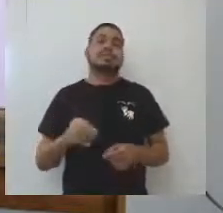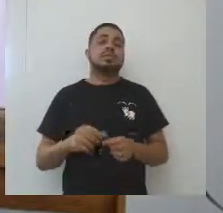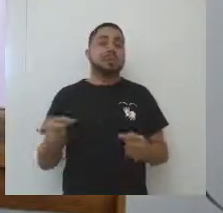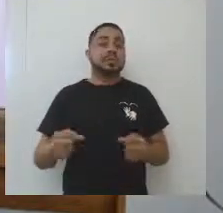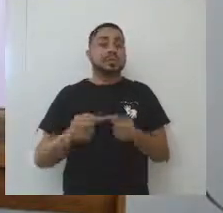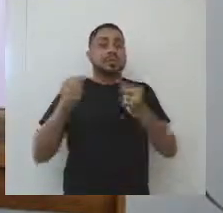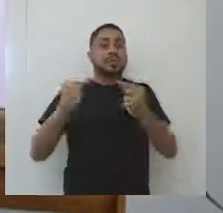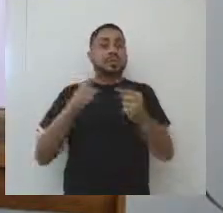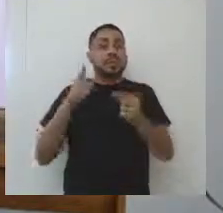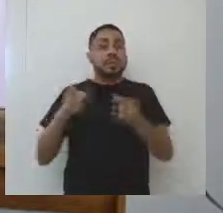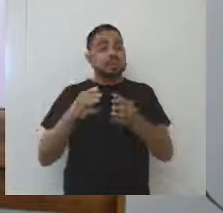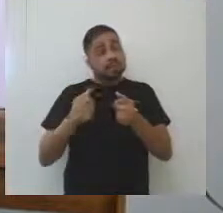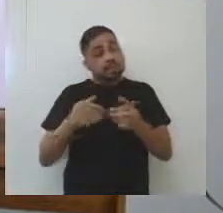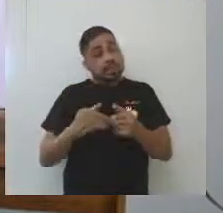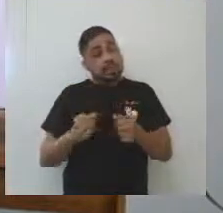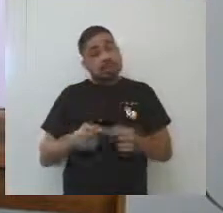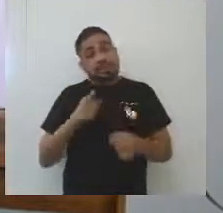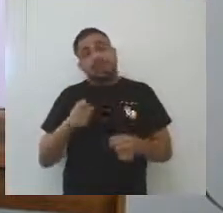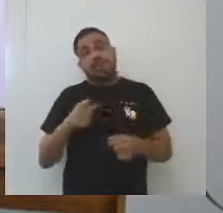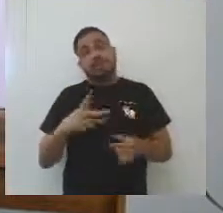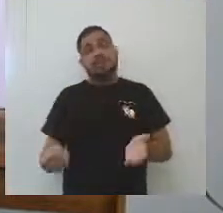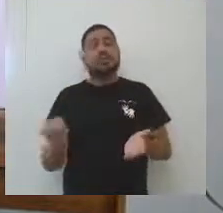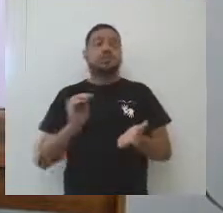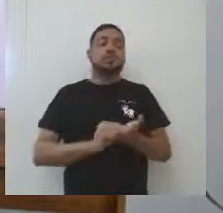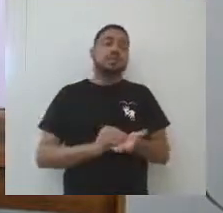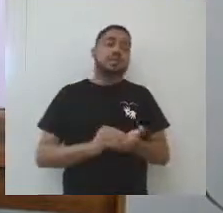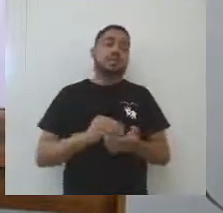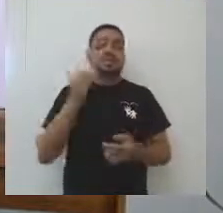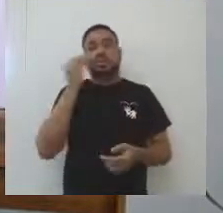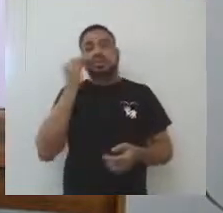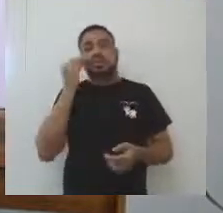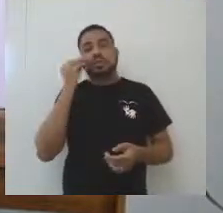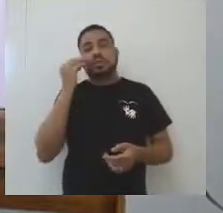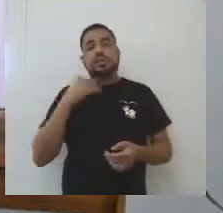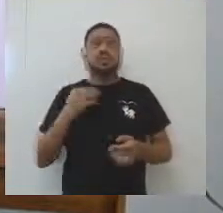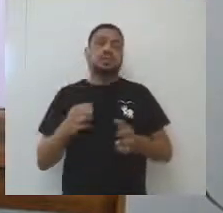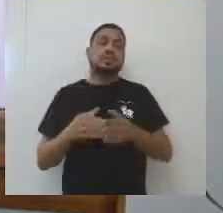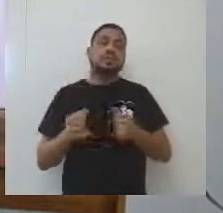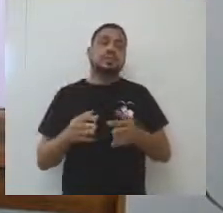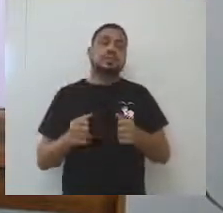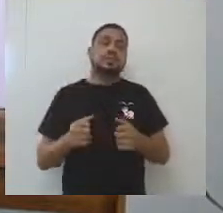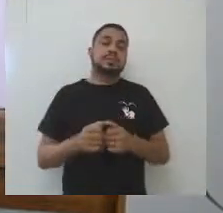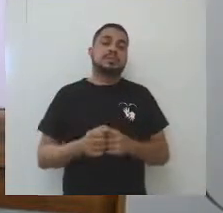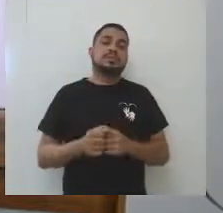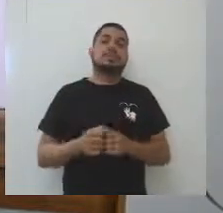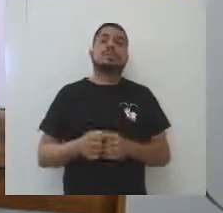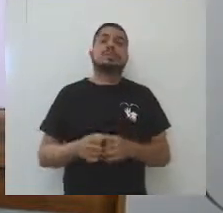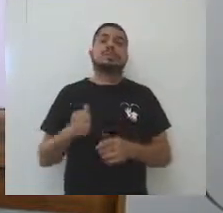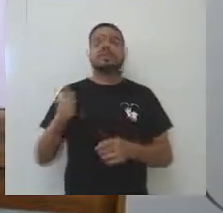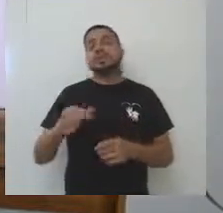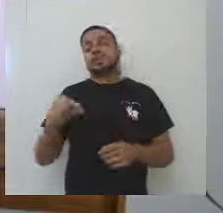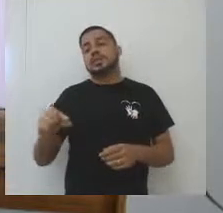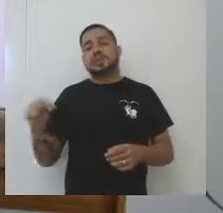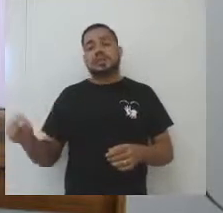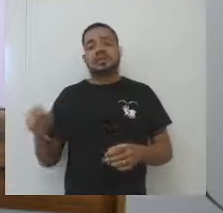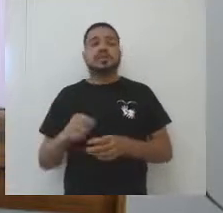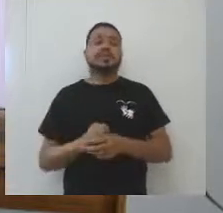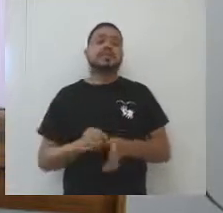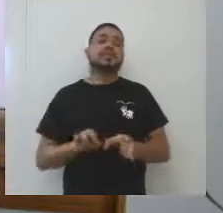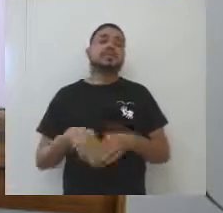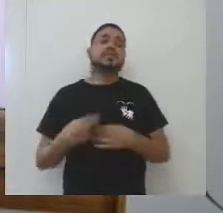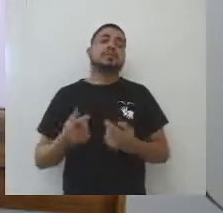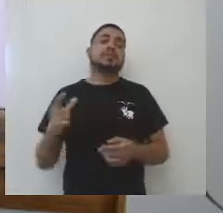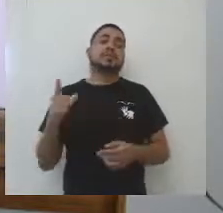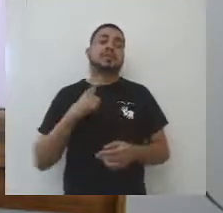que a questão pede, Guilherme, tu vai colocar exatamente a probabilidade. Como eu estou pedindo o albino, azinho, azinho é albino. Então você vai